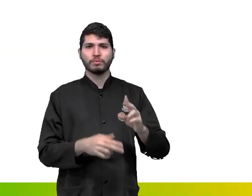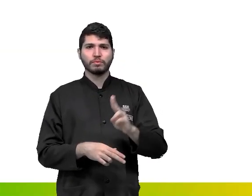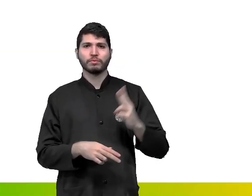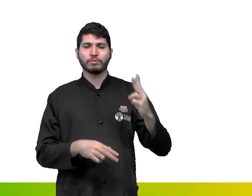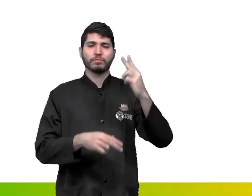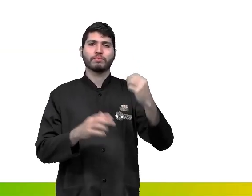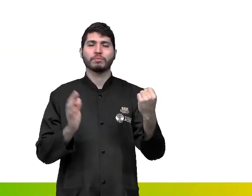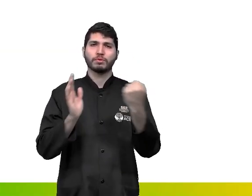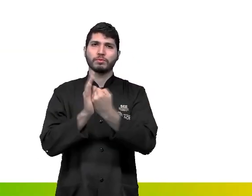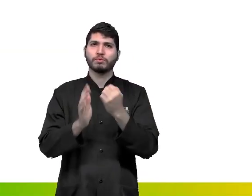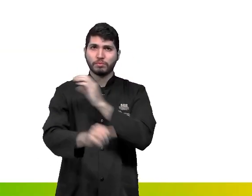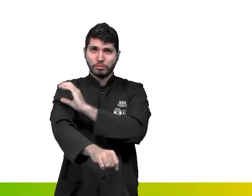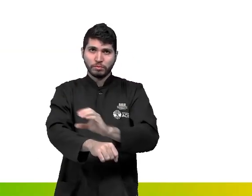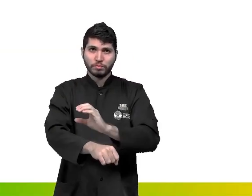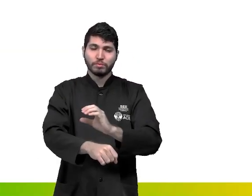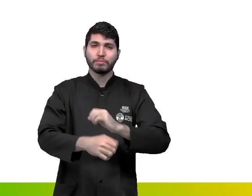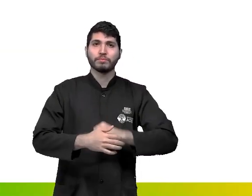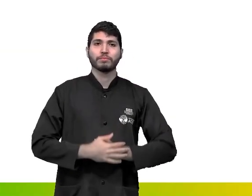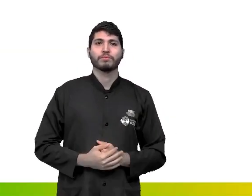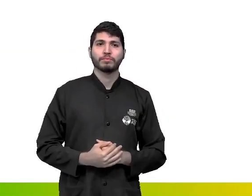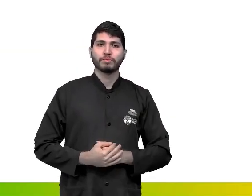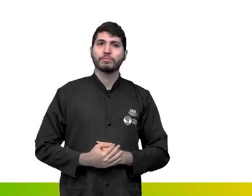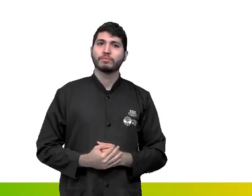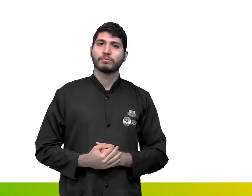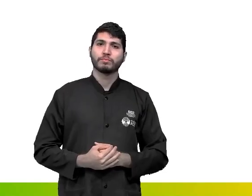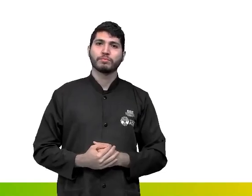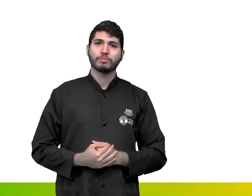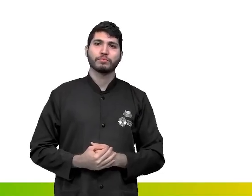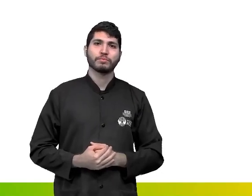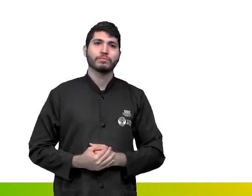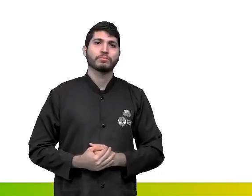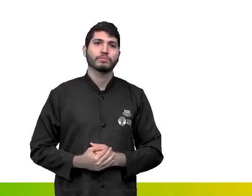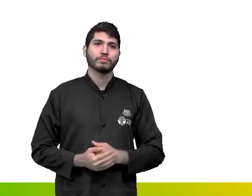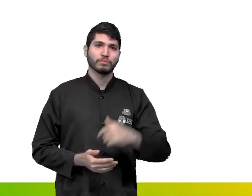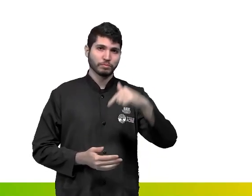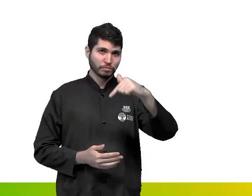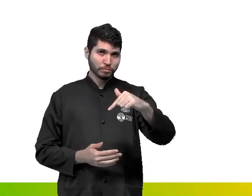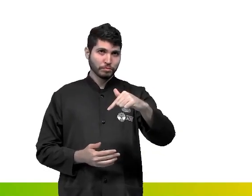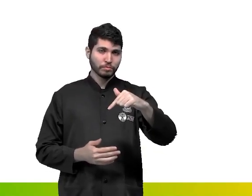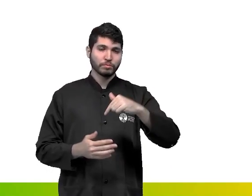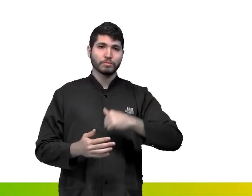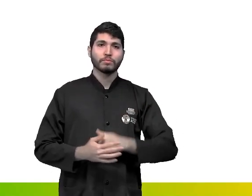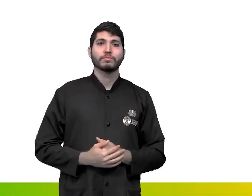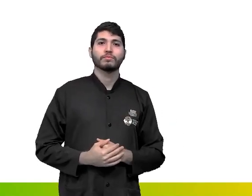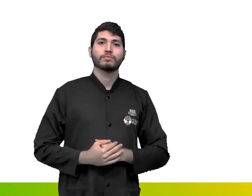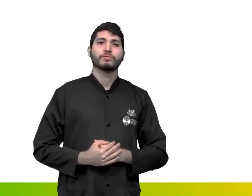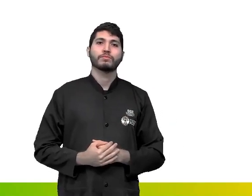B. Última questão aqui, qual das razões históricas que influenciam o uso do portunhol na fronteira?